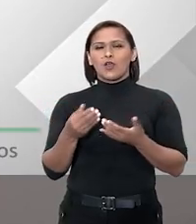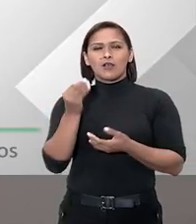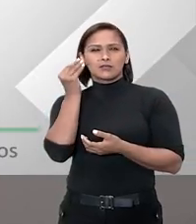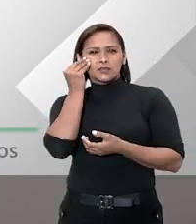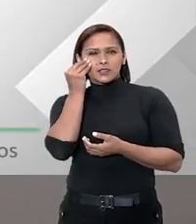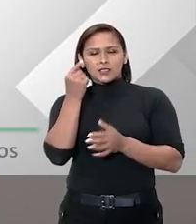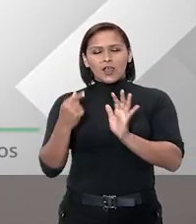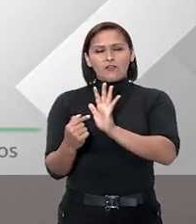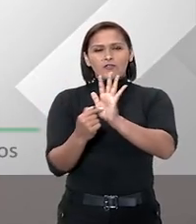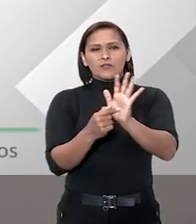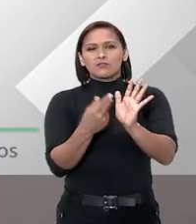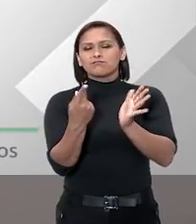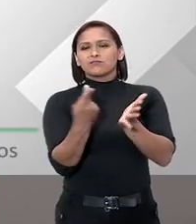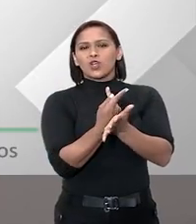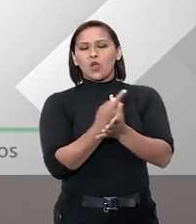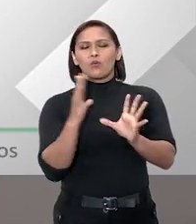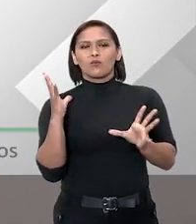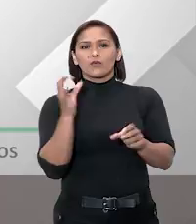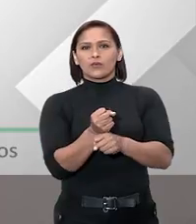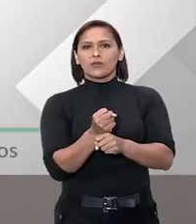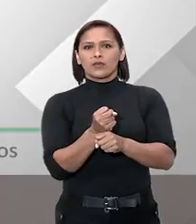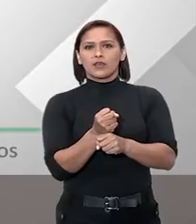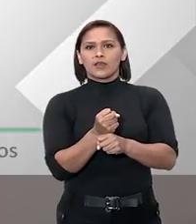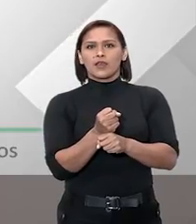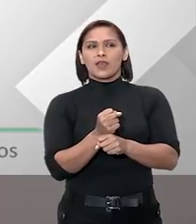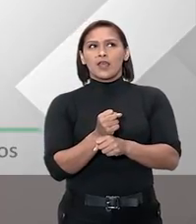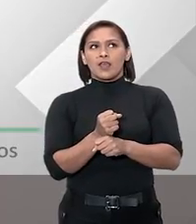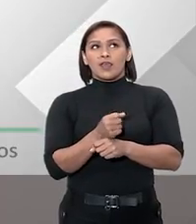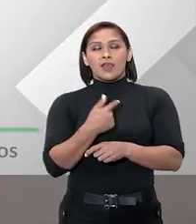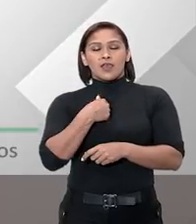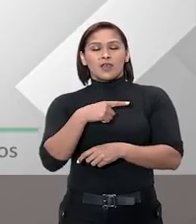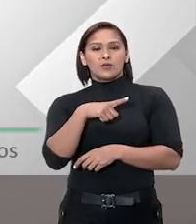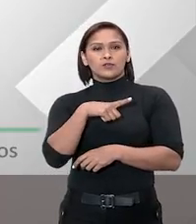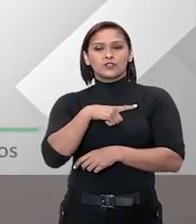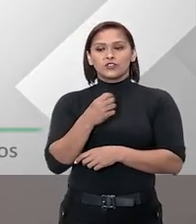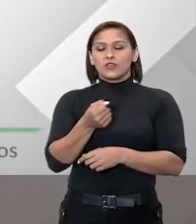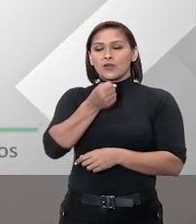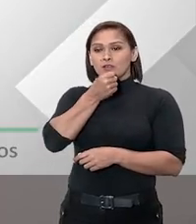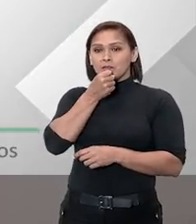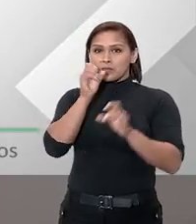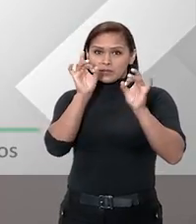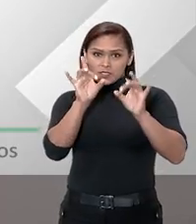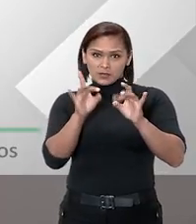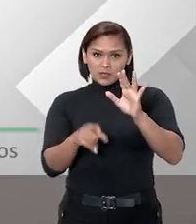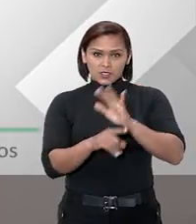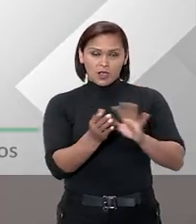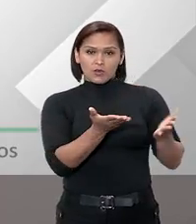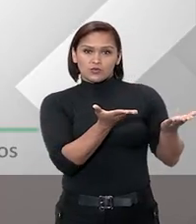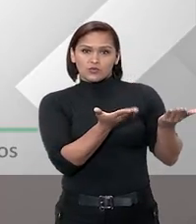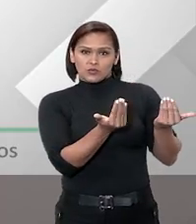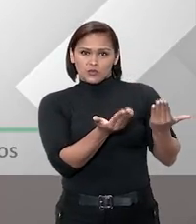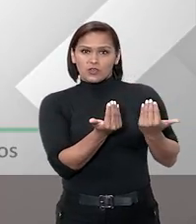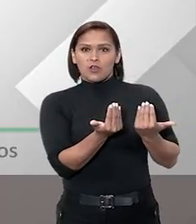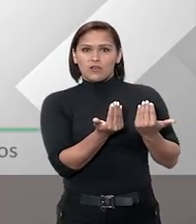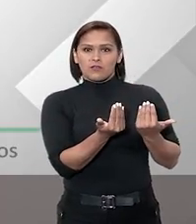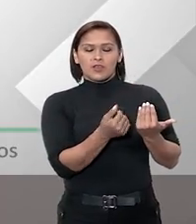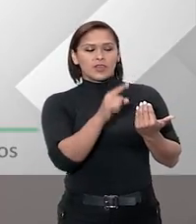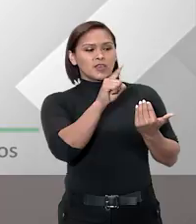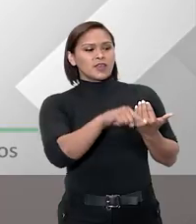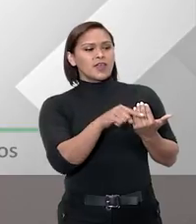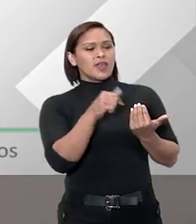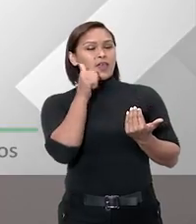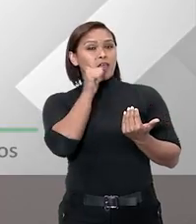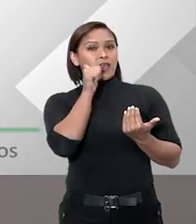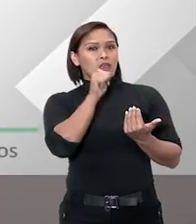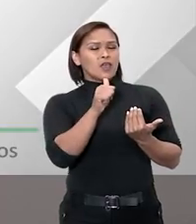trazer um fato concreto. Recentemente, eu tive um depoimento especial de uma adolescente que ela